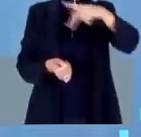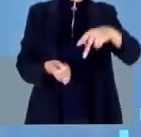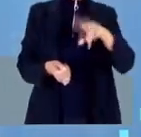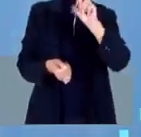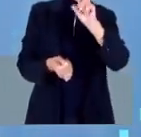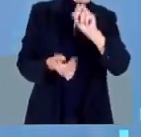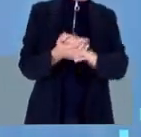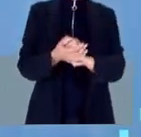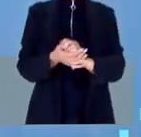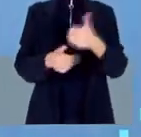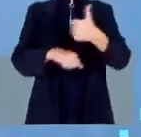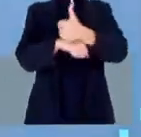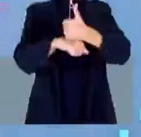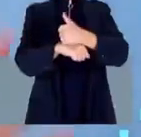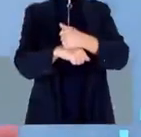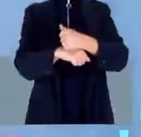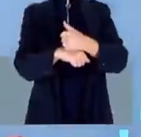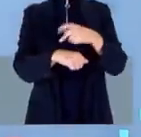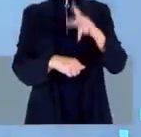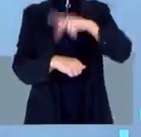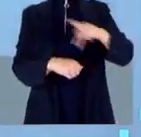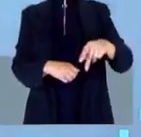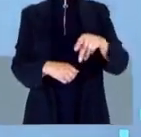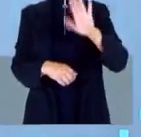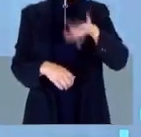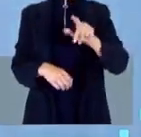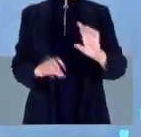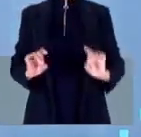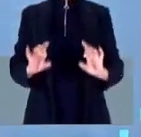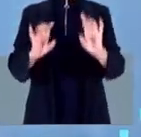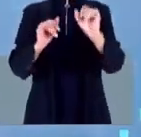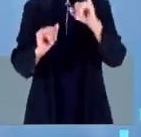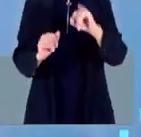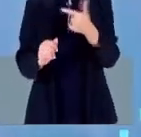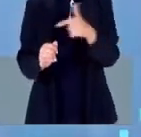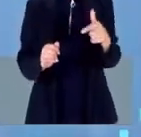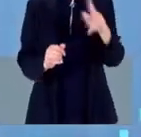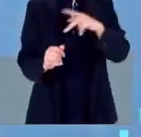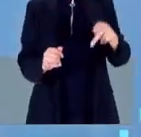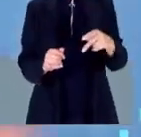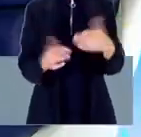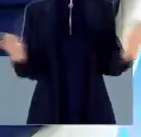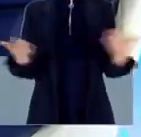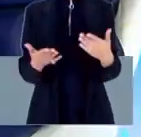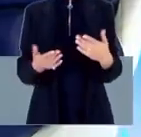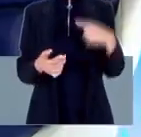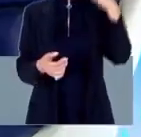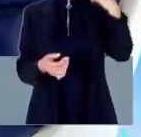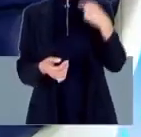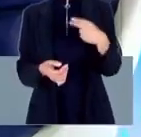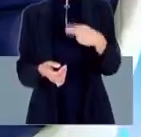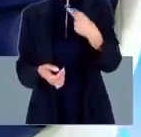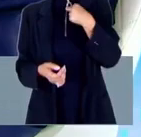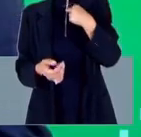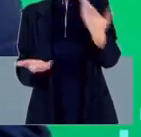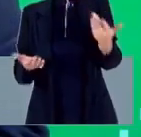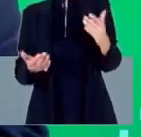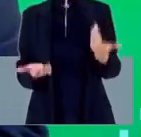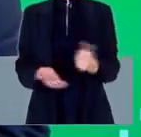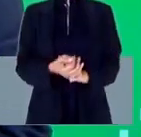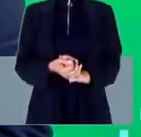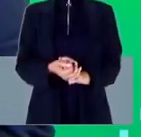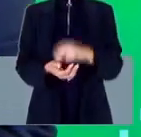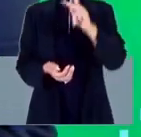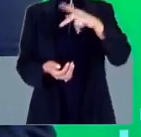a profissão do professor é a mais nobre se não fosse meu professor não seria advogada não professor é